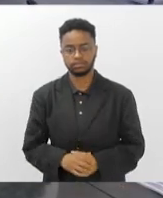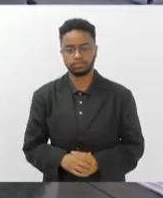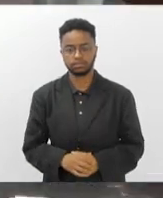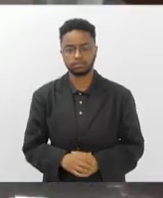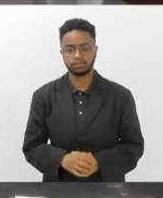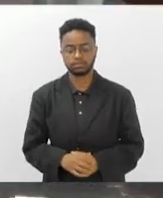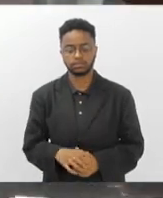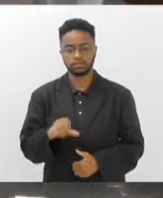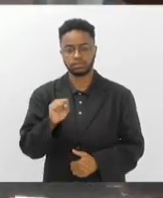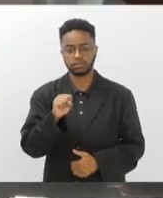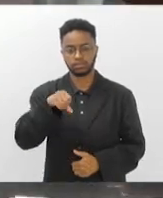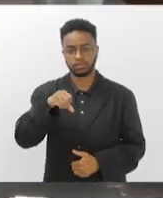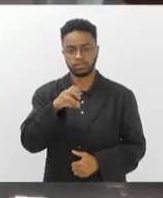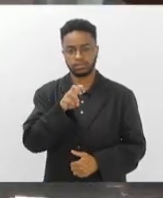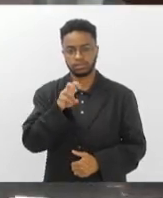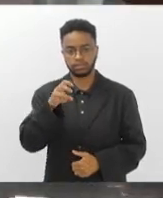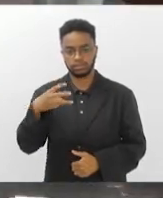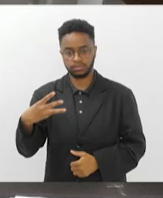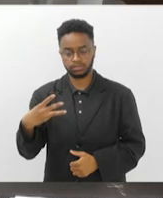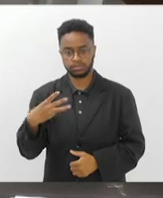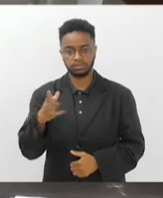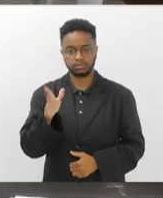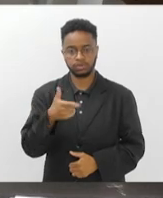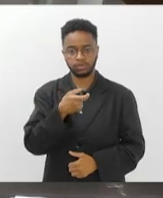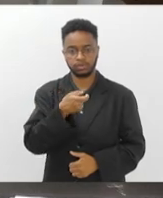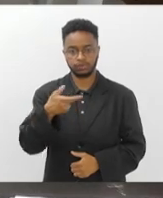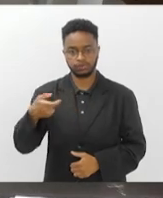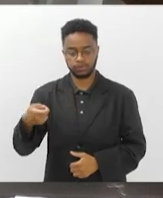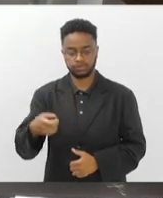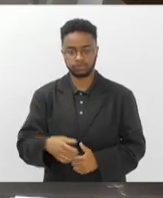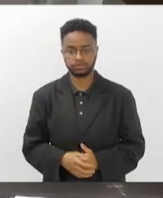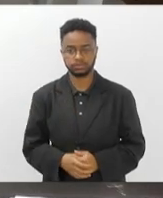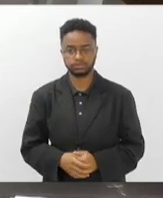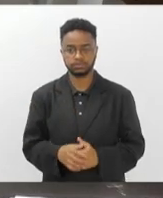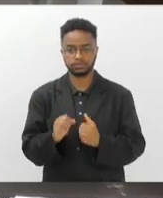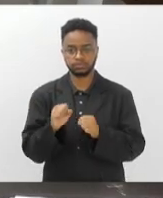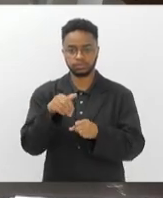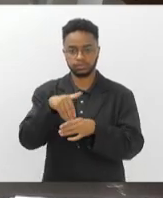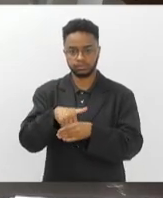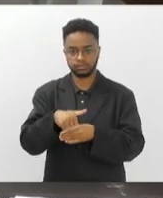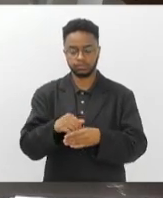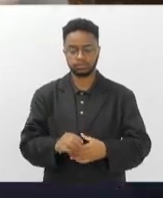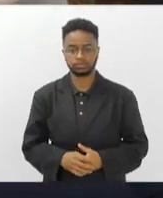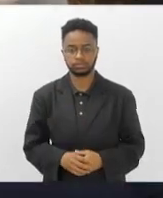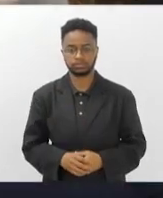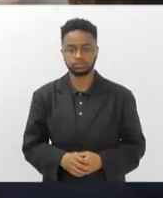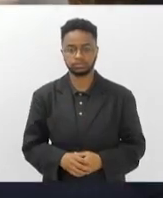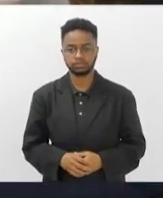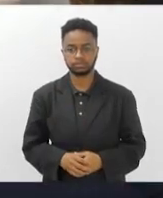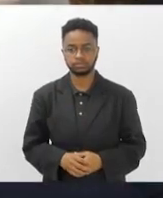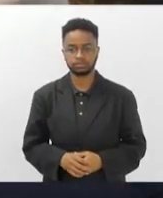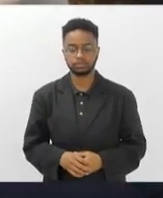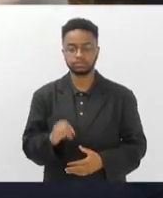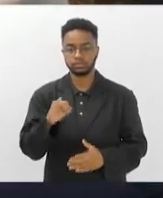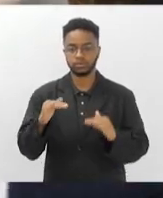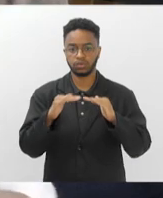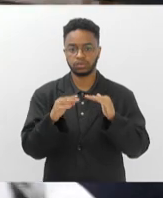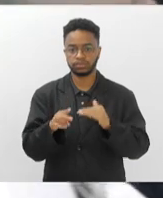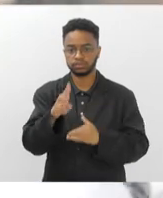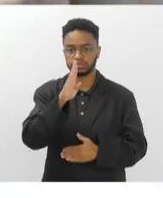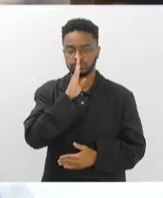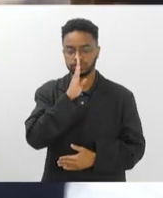8953. 8953. De 2020. Em votação. Senhores que aprovam, permaneçam como